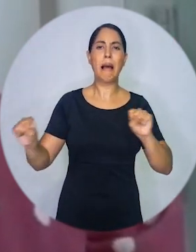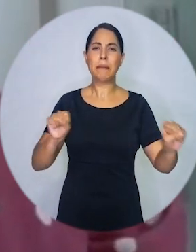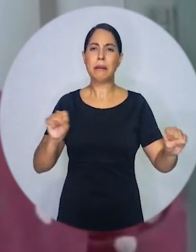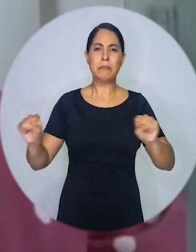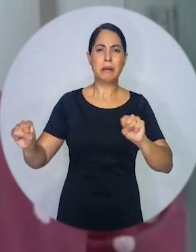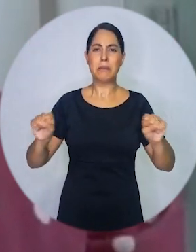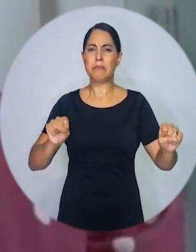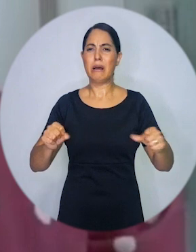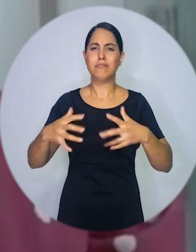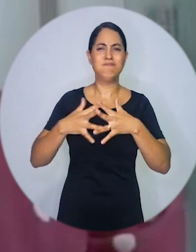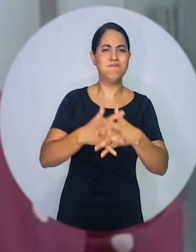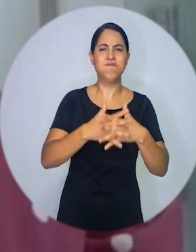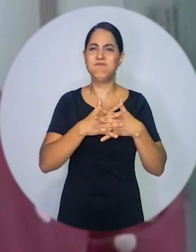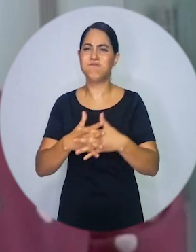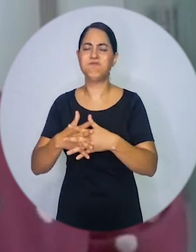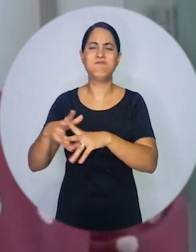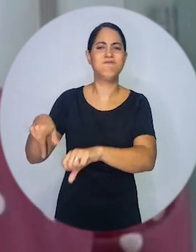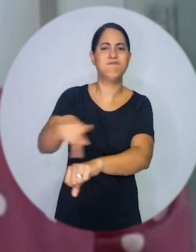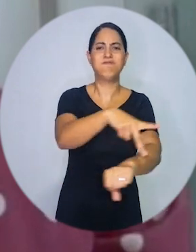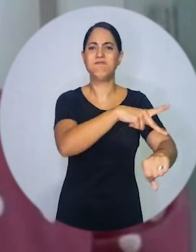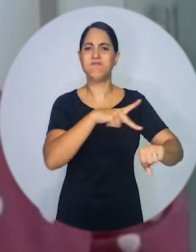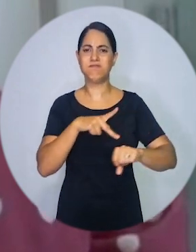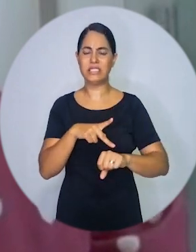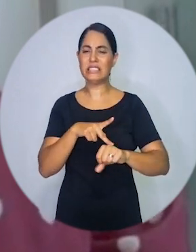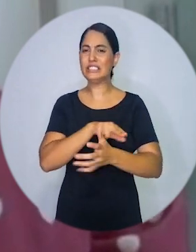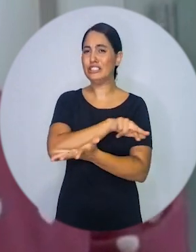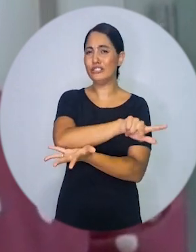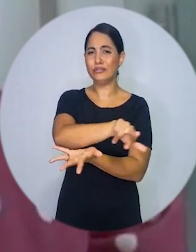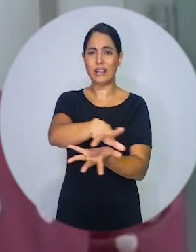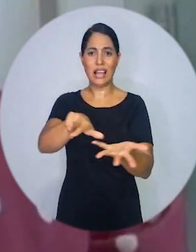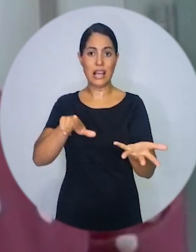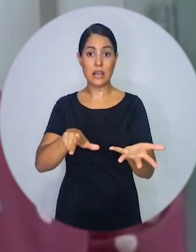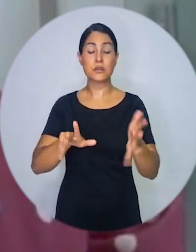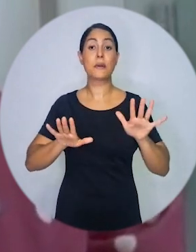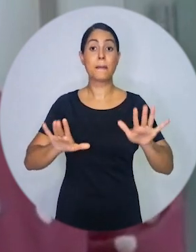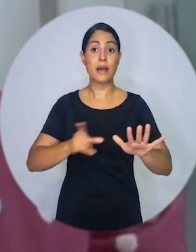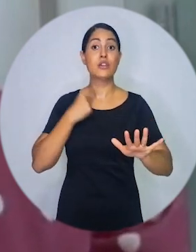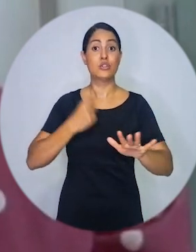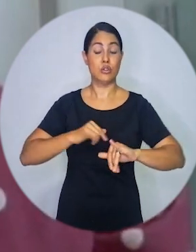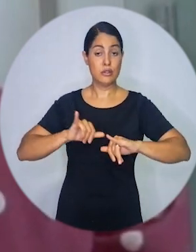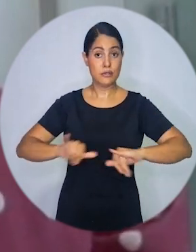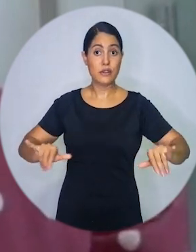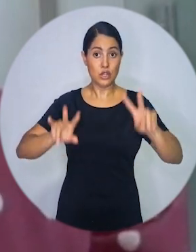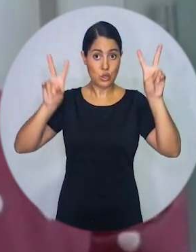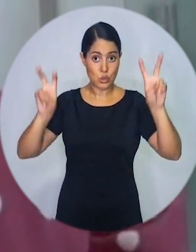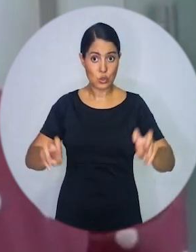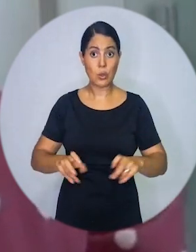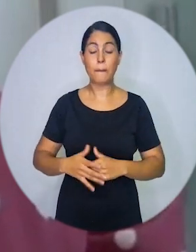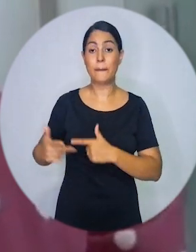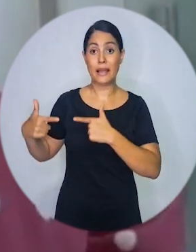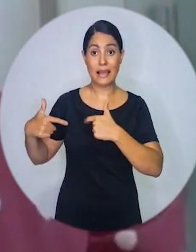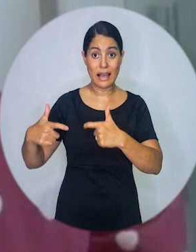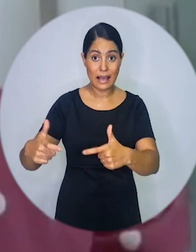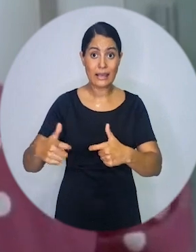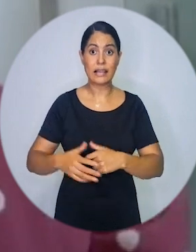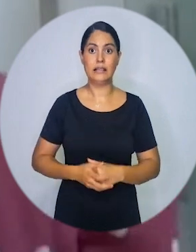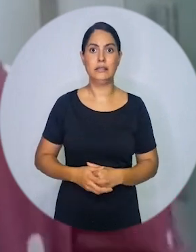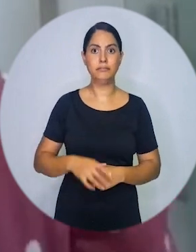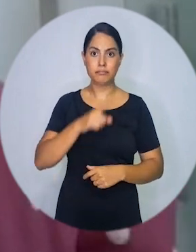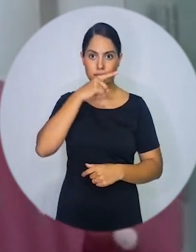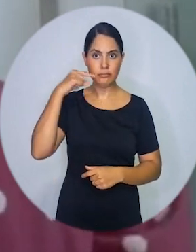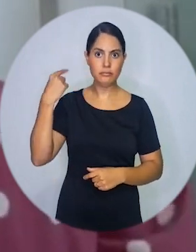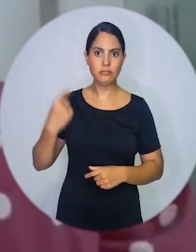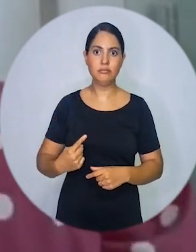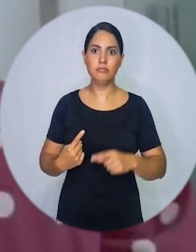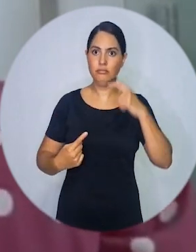em decorrência de diversos conflitos que assolam diferentes países. Destacamos a guerra entre a Ucrânia